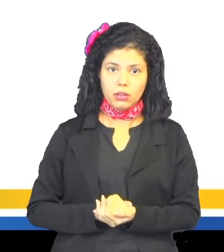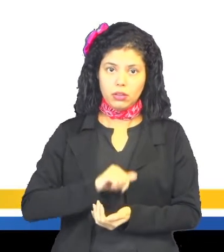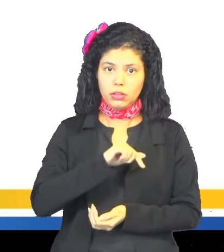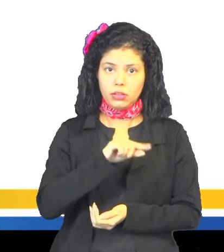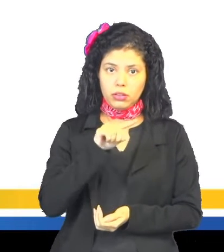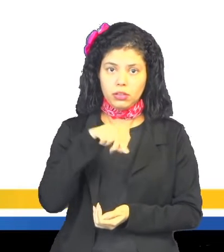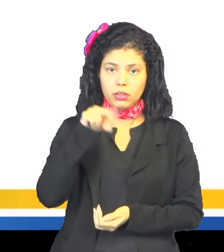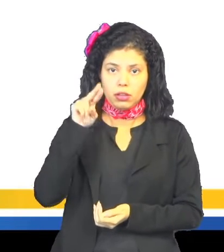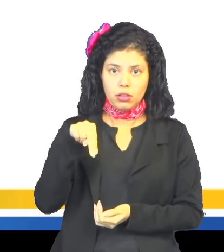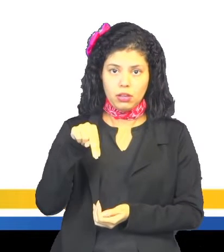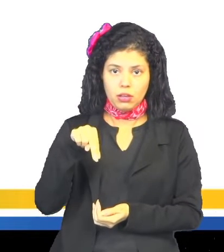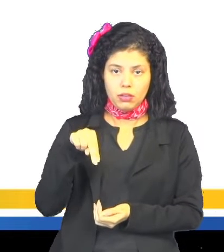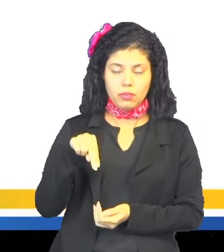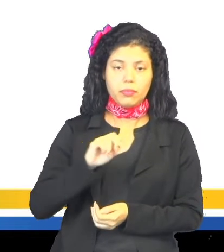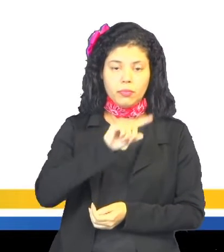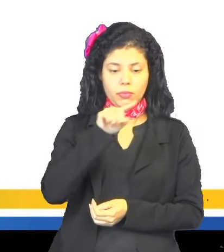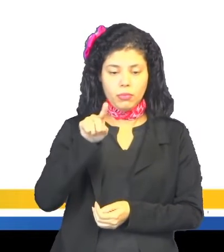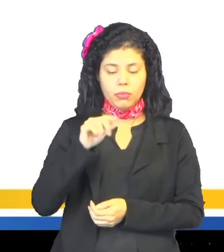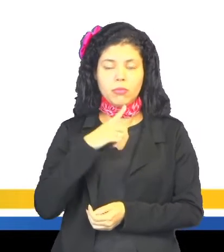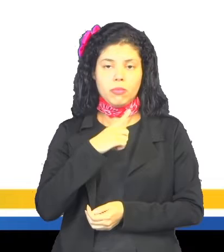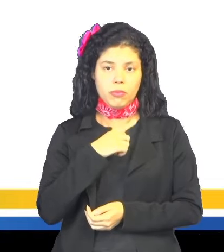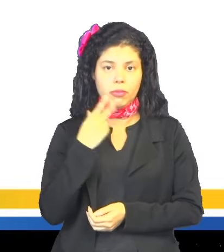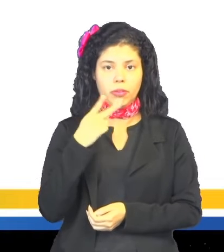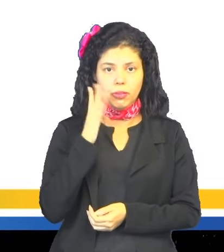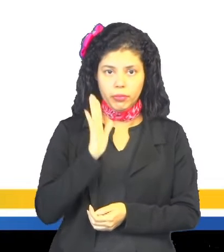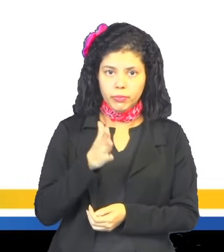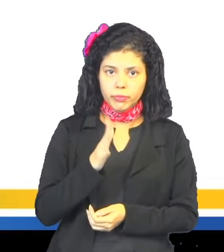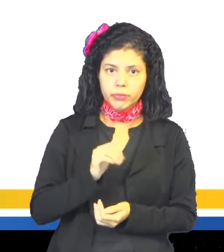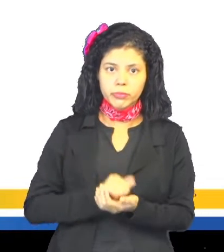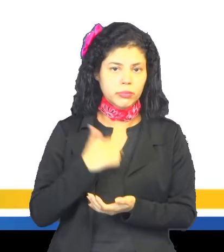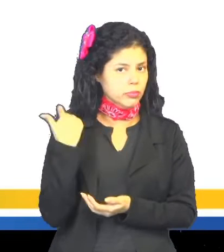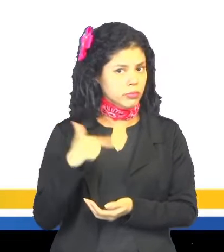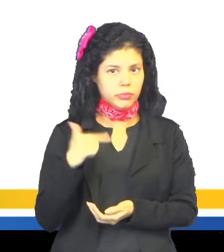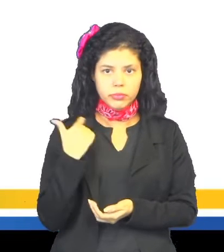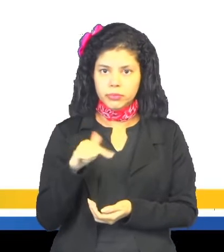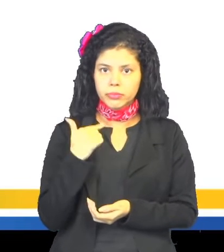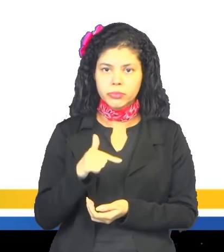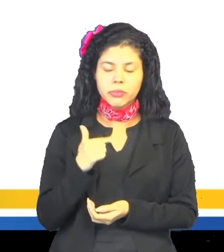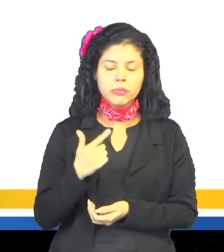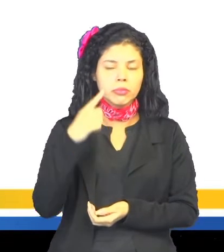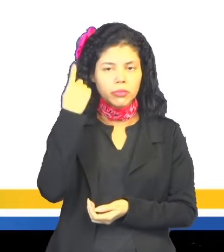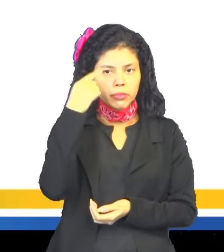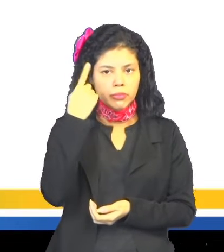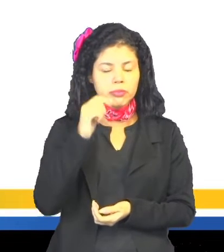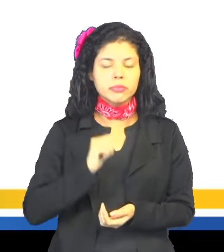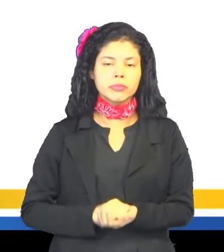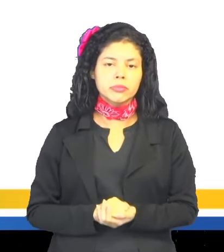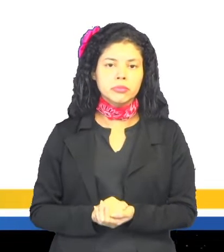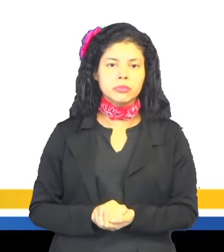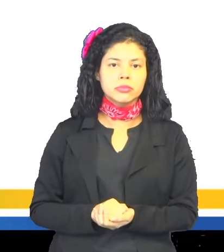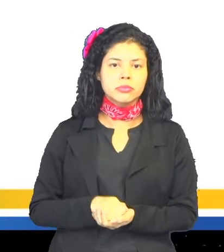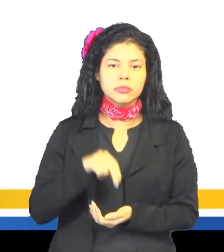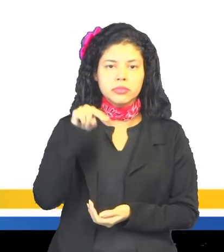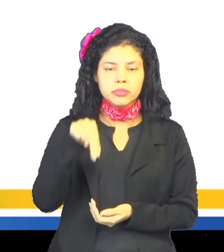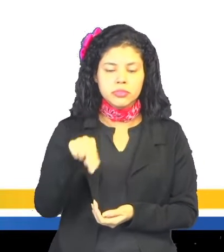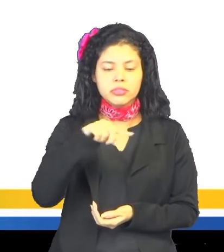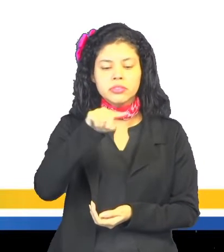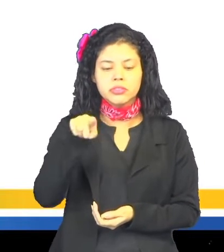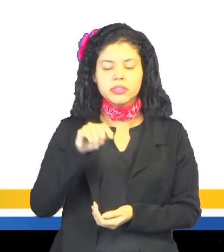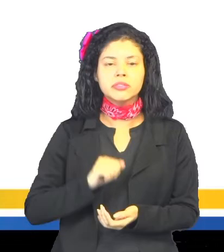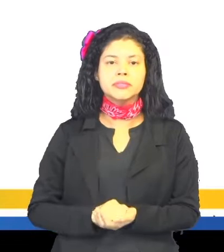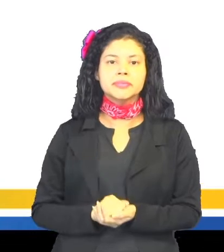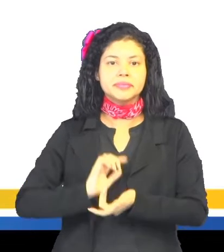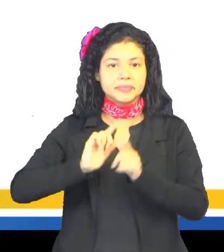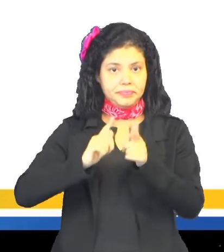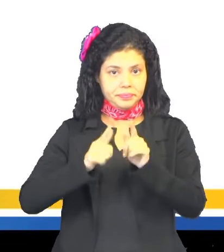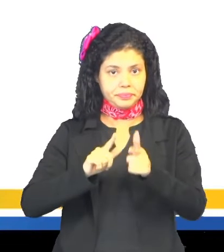cima não é n curtiu em cima até porque esse tio como já falei é um assento que não existe na língua espanhola esse o tiozinho do